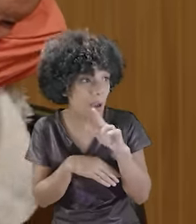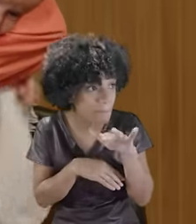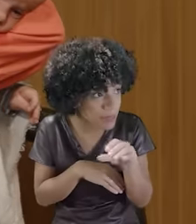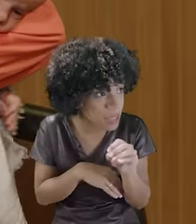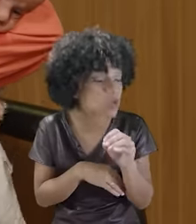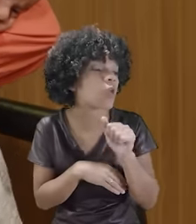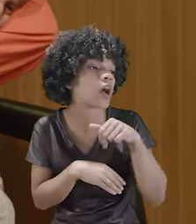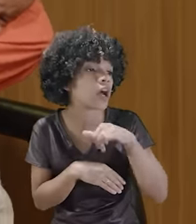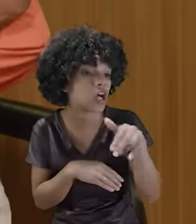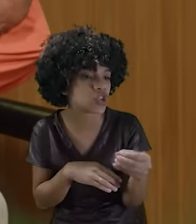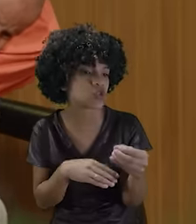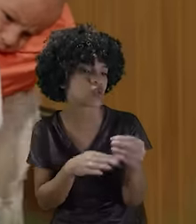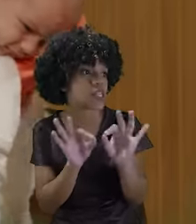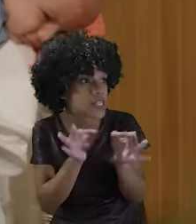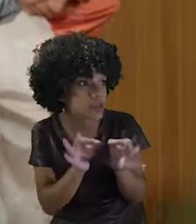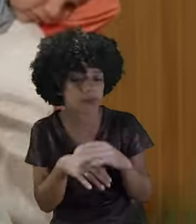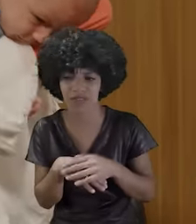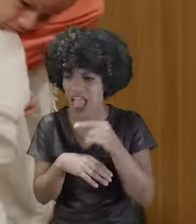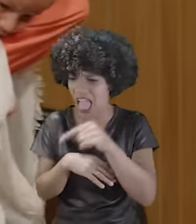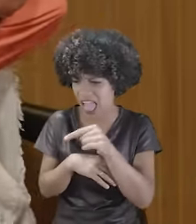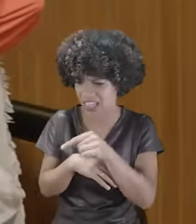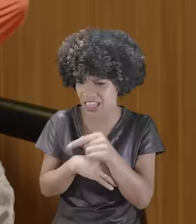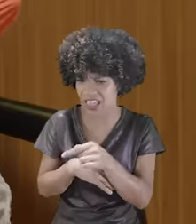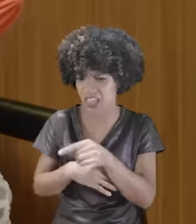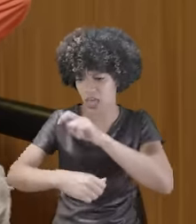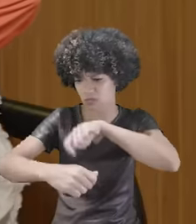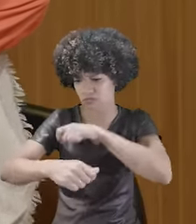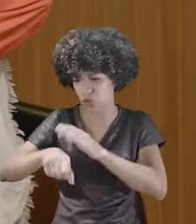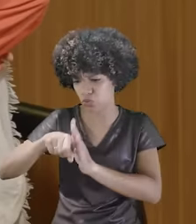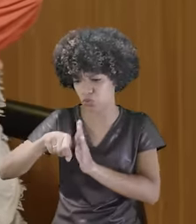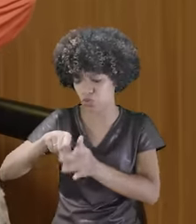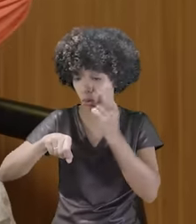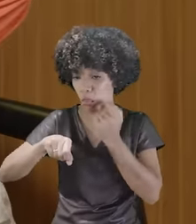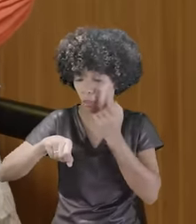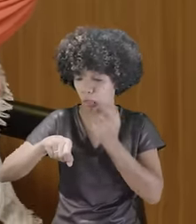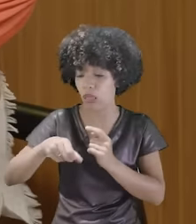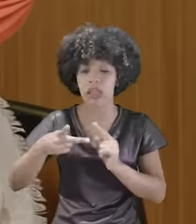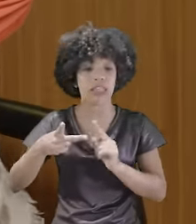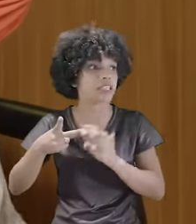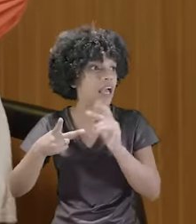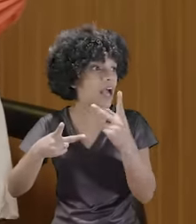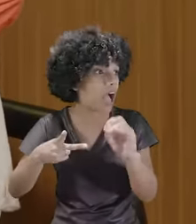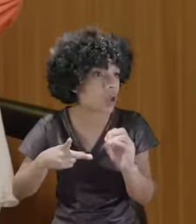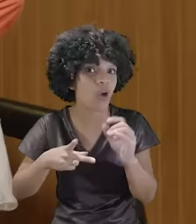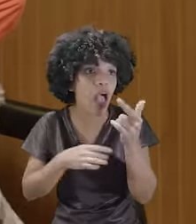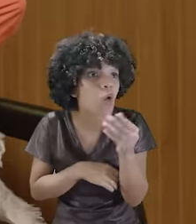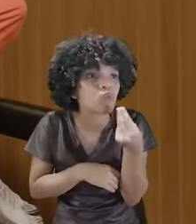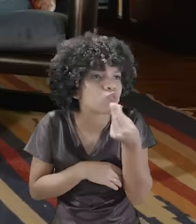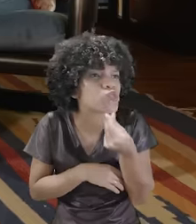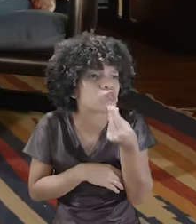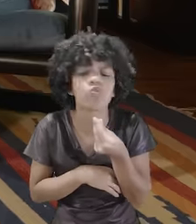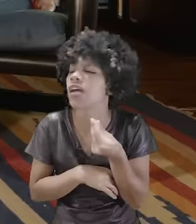anjo é seu simples para a gente aqui vocês coloca cebola e alho para cozinhar ele e outro sabor outro gosto outros